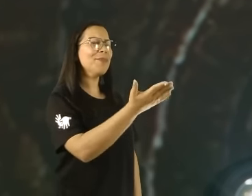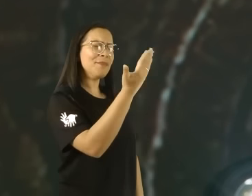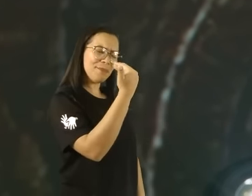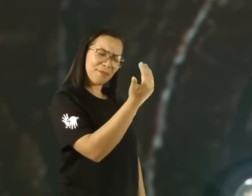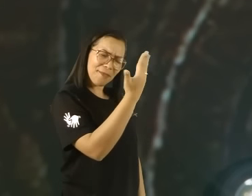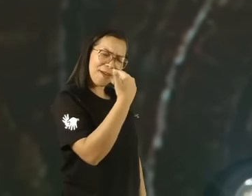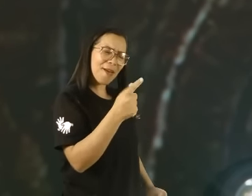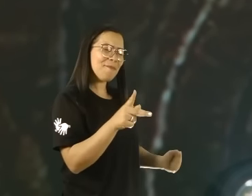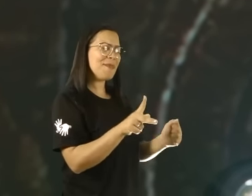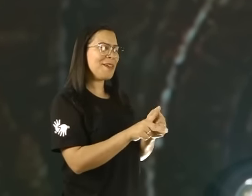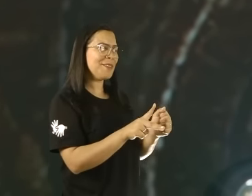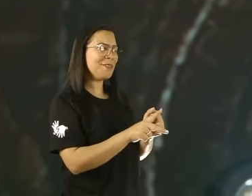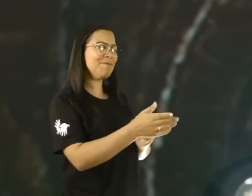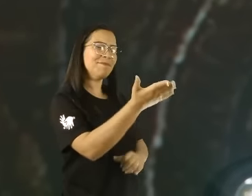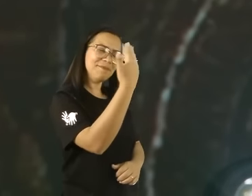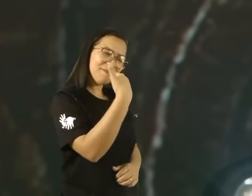Jesus estava assando o peixe para ele.